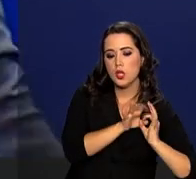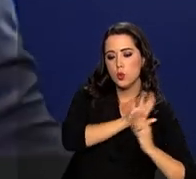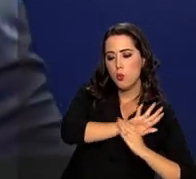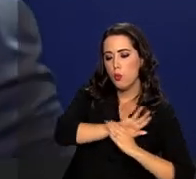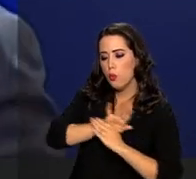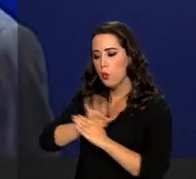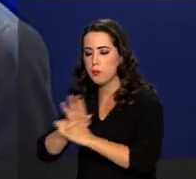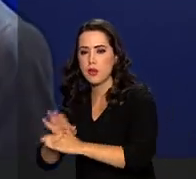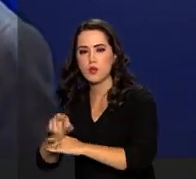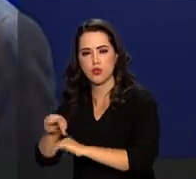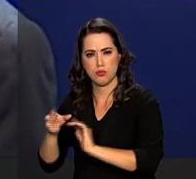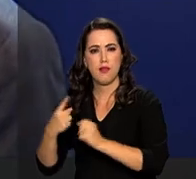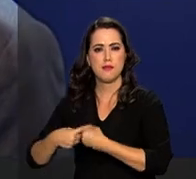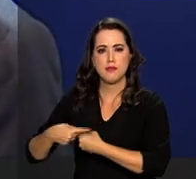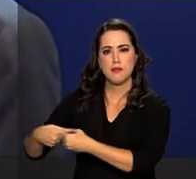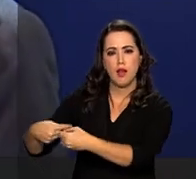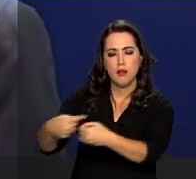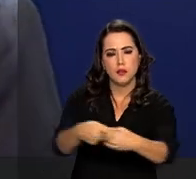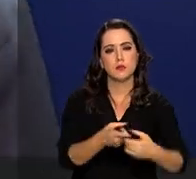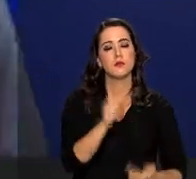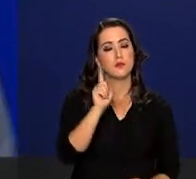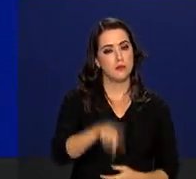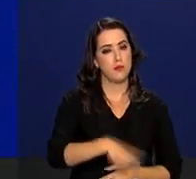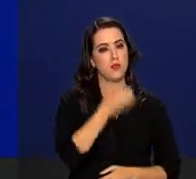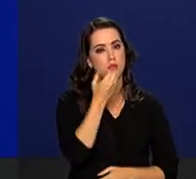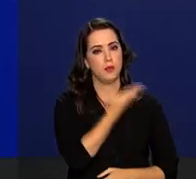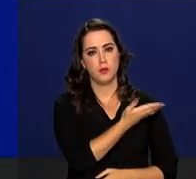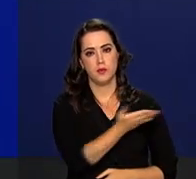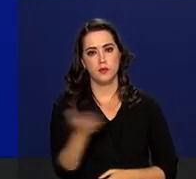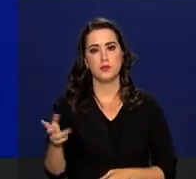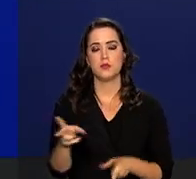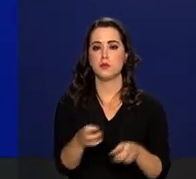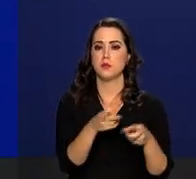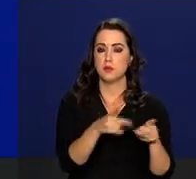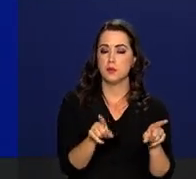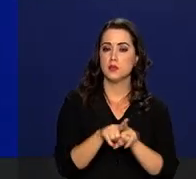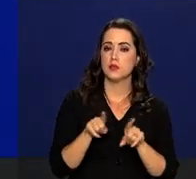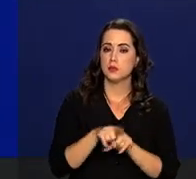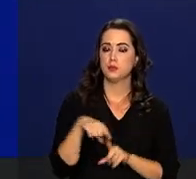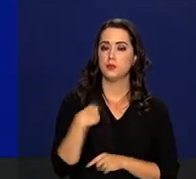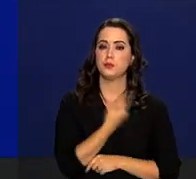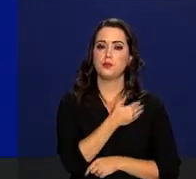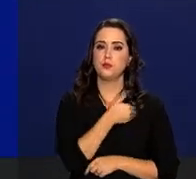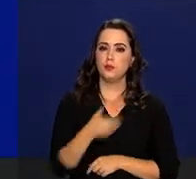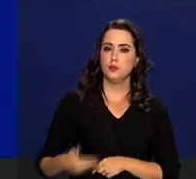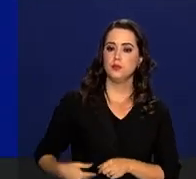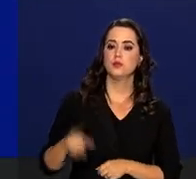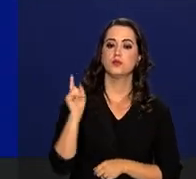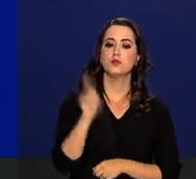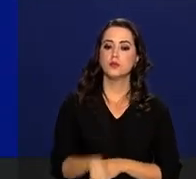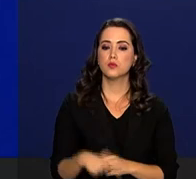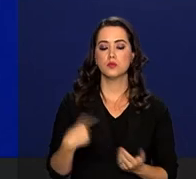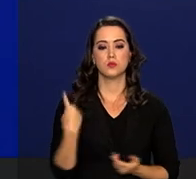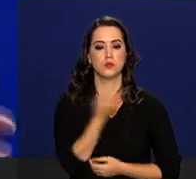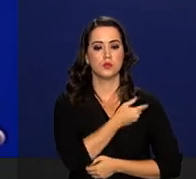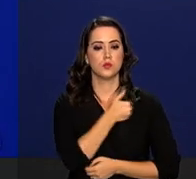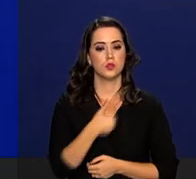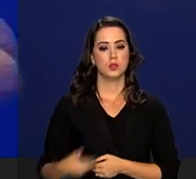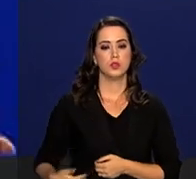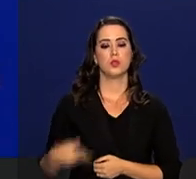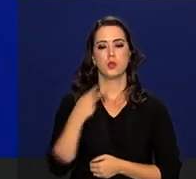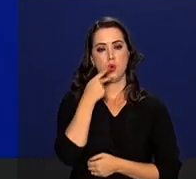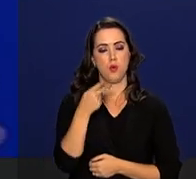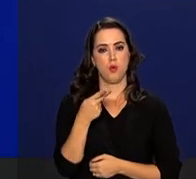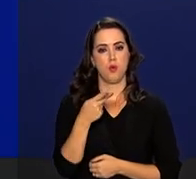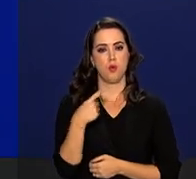notar mais uma coisa, aos amigos todos e amigas que estão aqui. O nosso governo é um governo, né? Nós, governo, eu